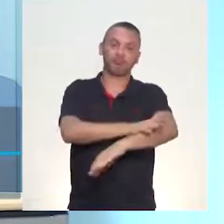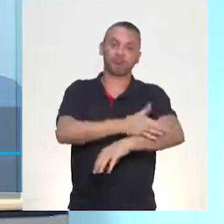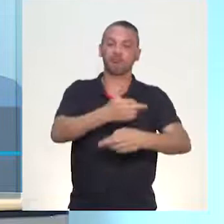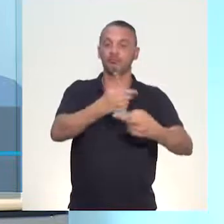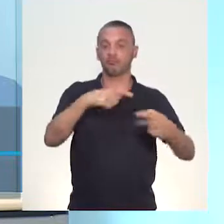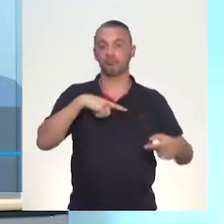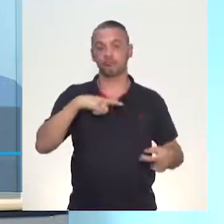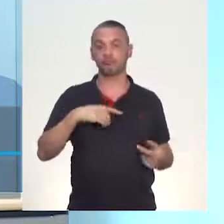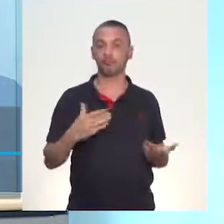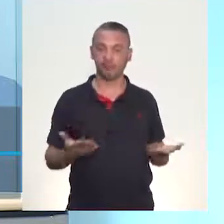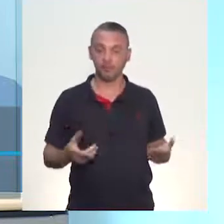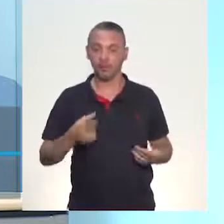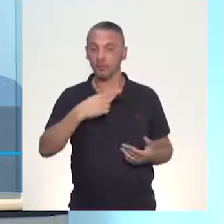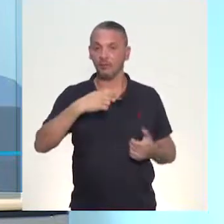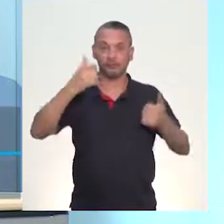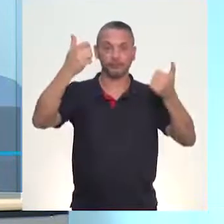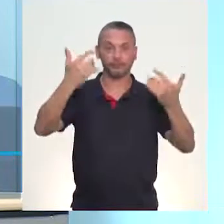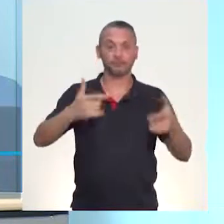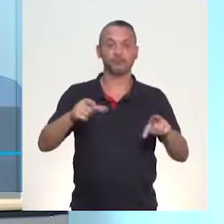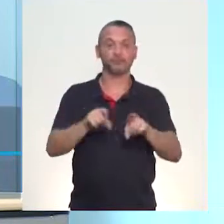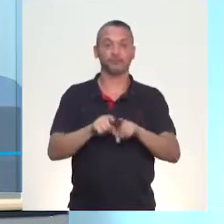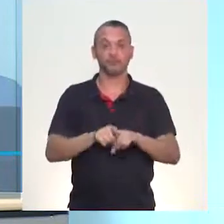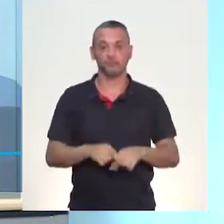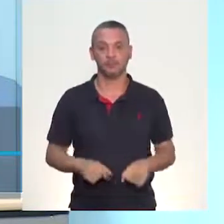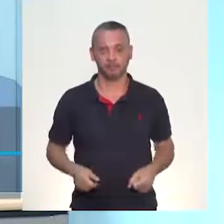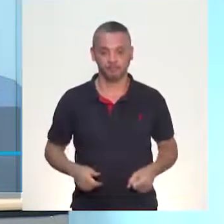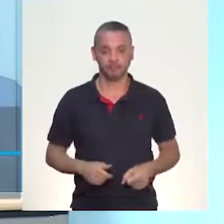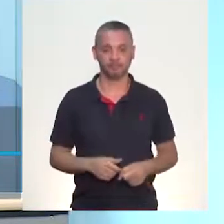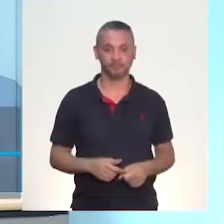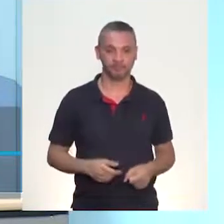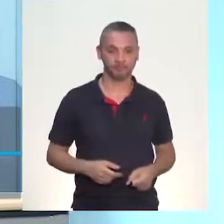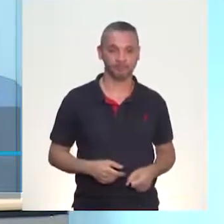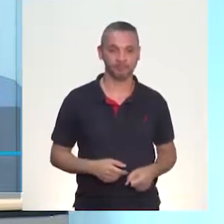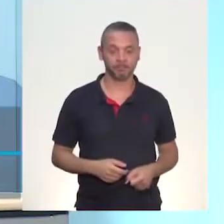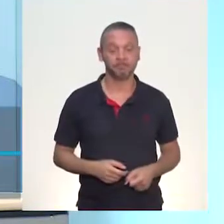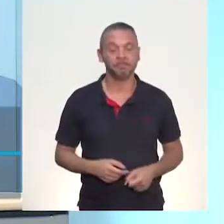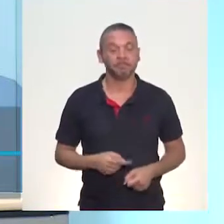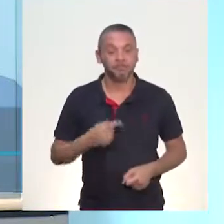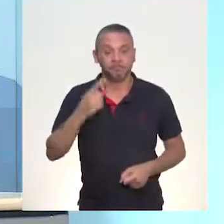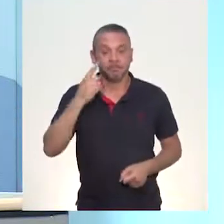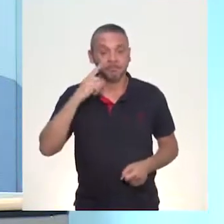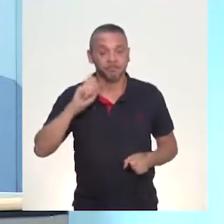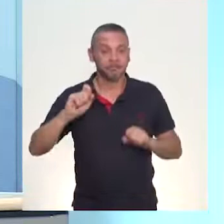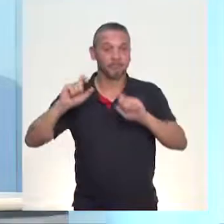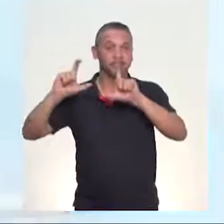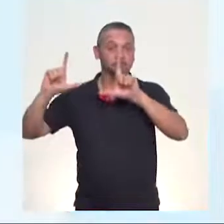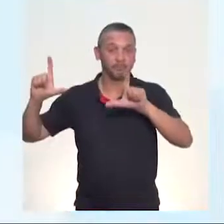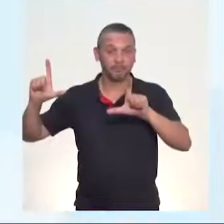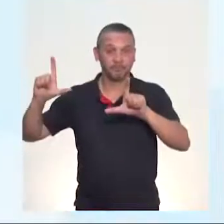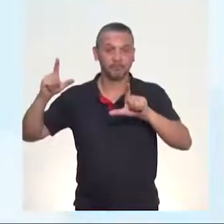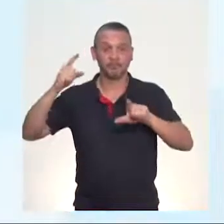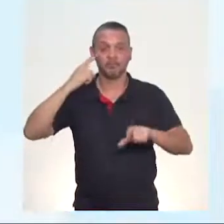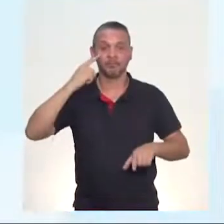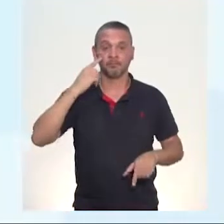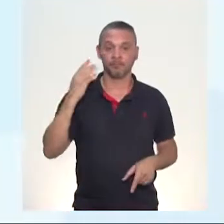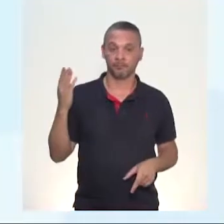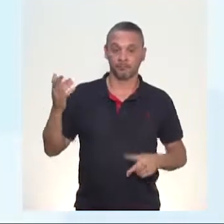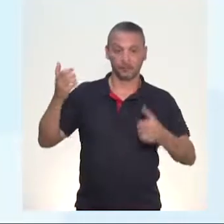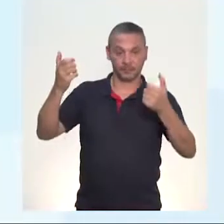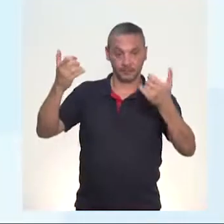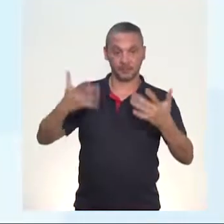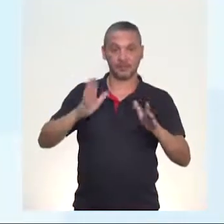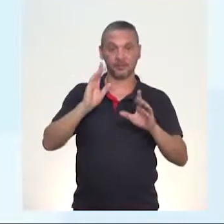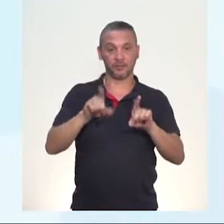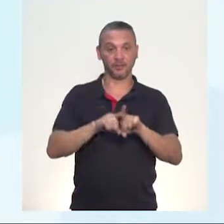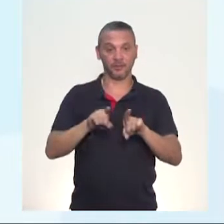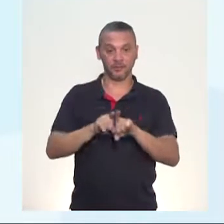discriminações. Então é disso que nós estamos falando. Essa questão da generalização quanto à heterogeneidade é interessante, porque eu também já